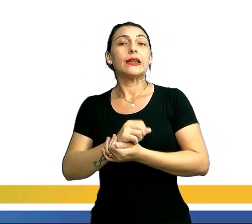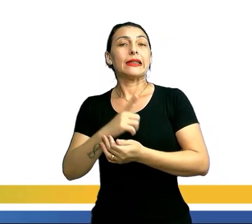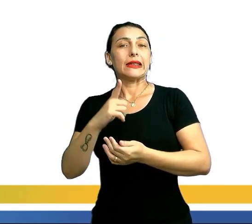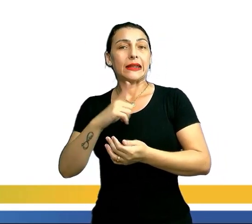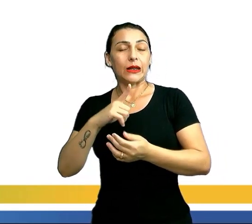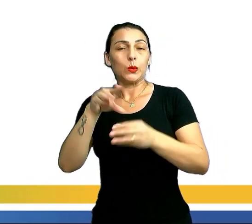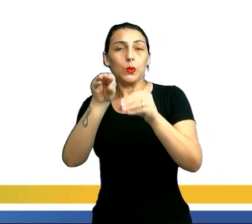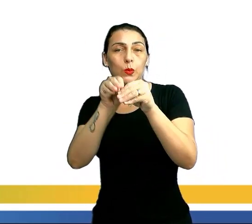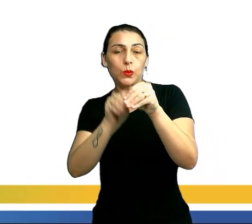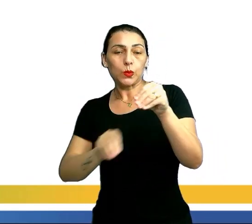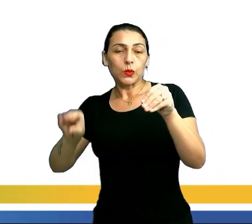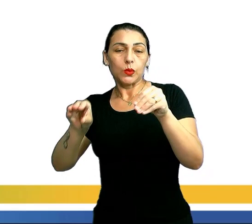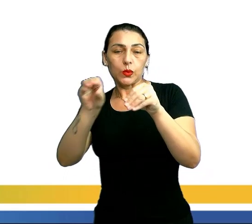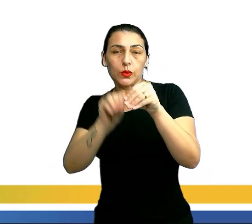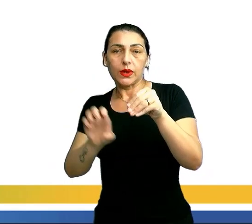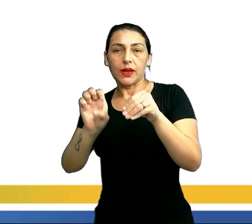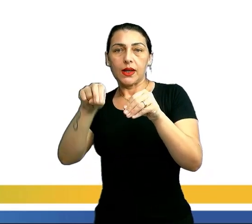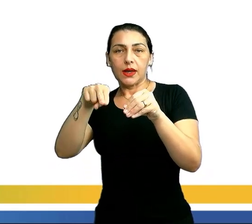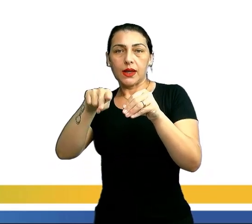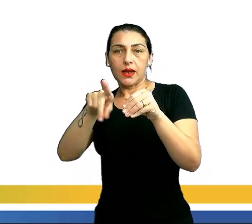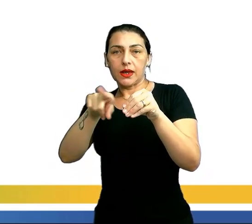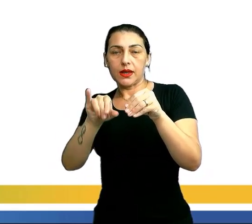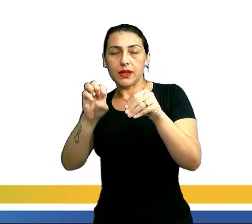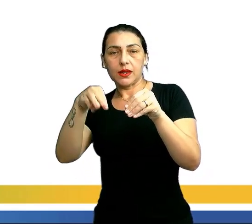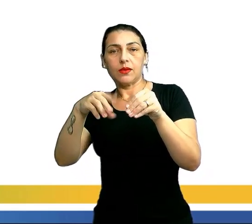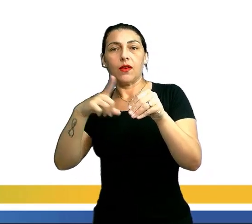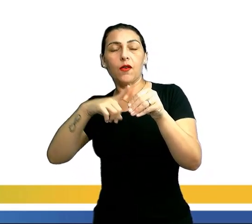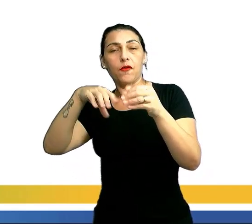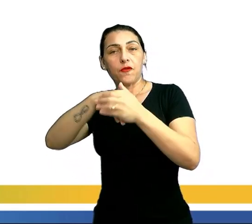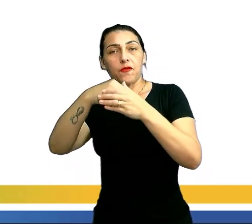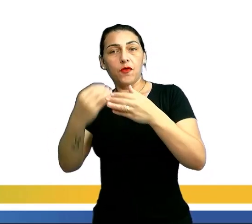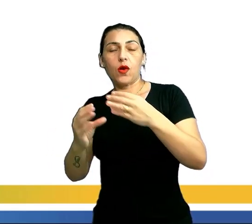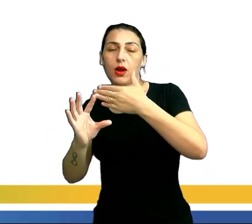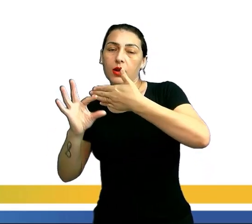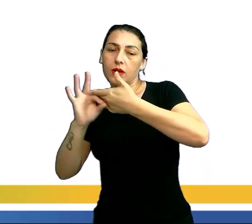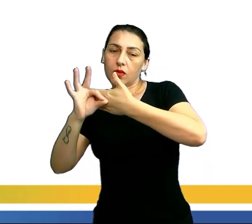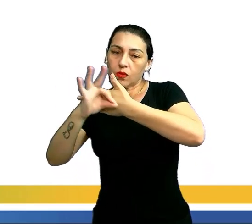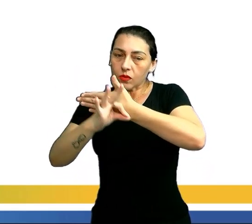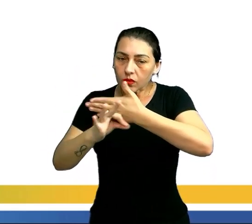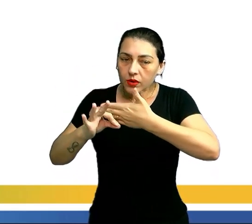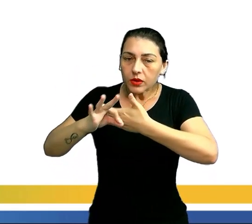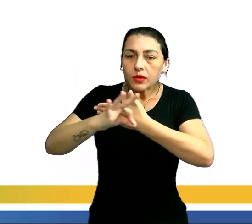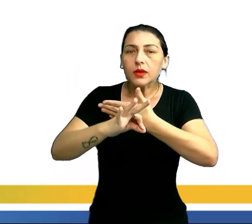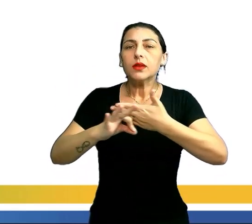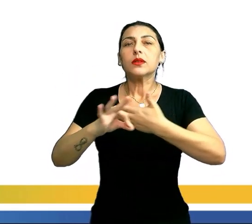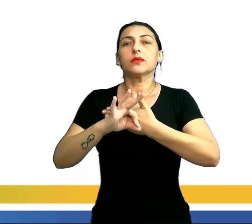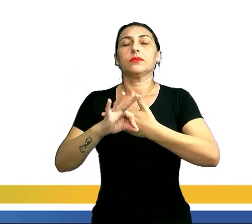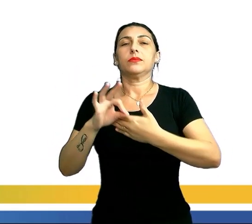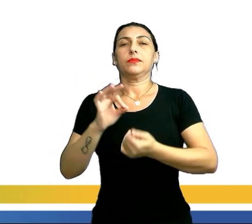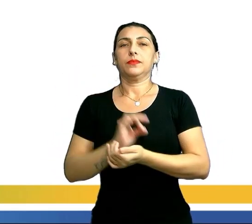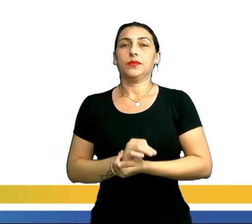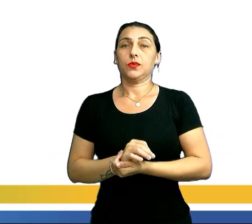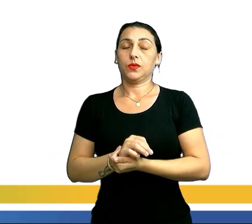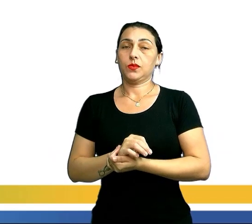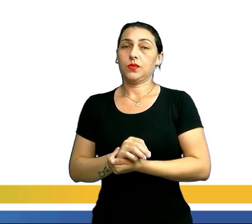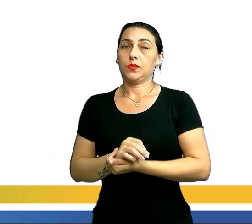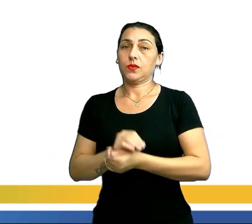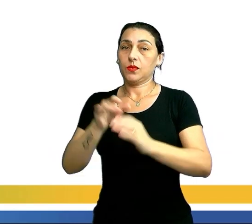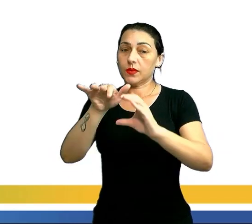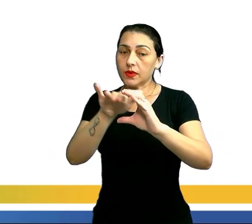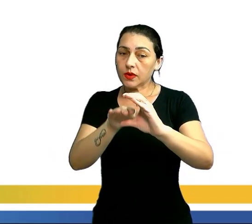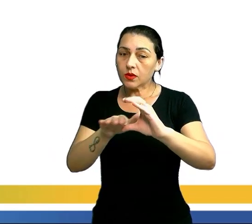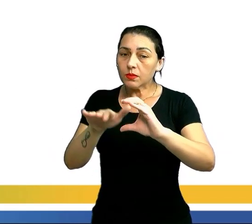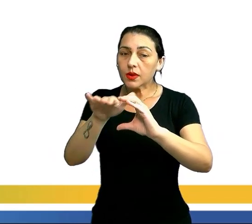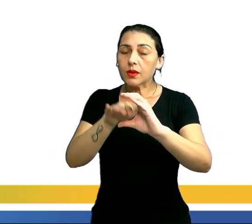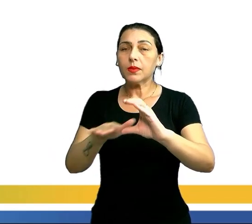liberar essas enzimas para atuar fora da organela, no citoplasma,